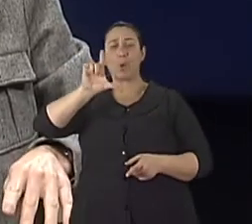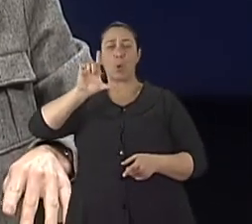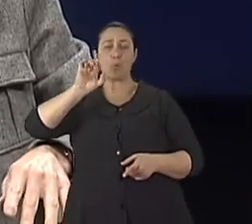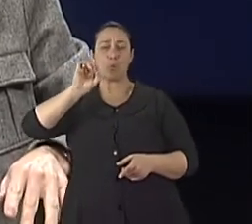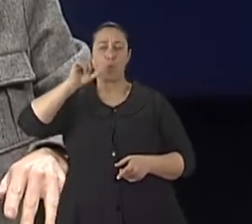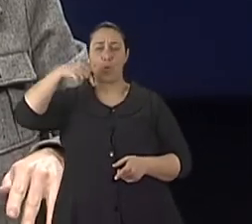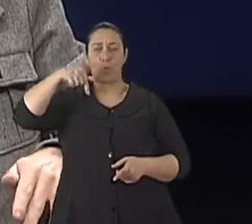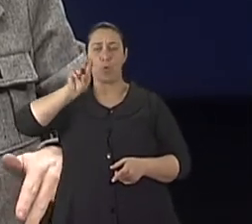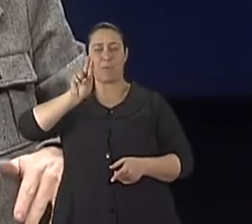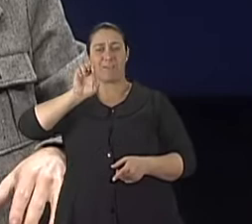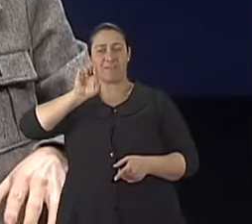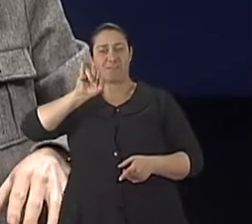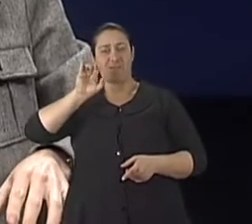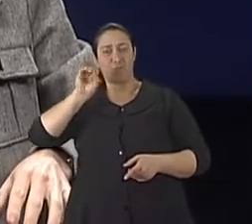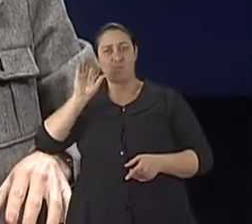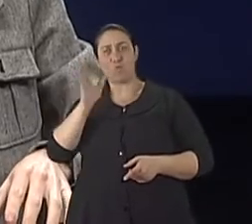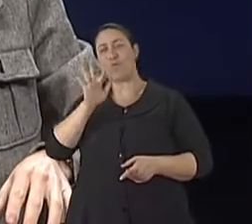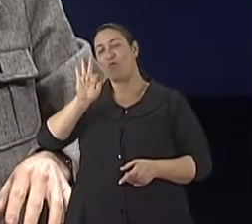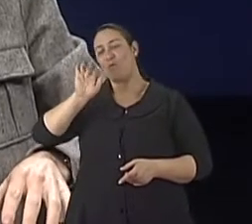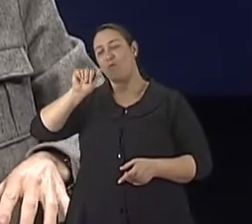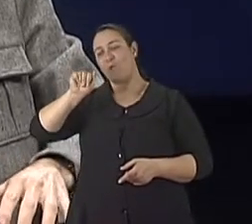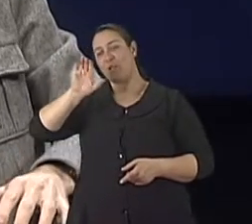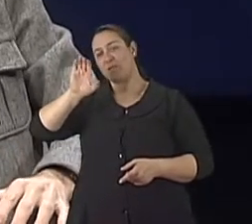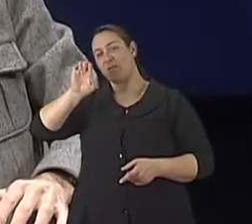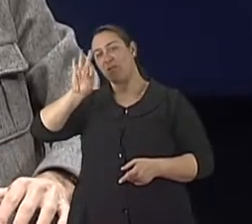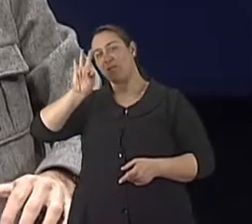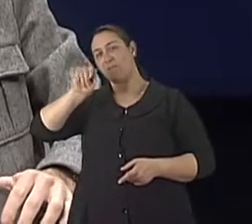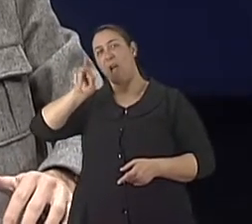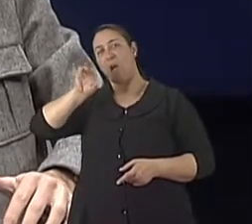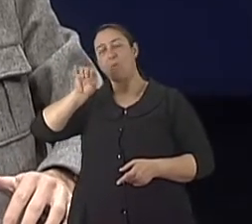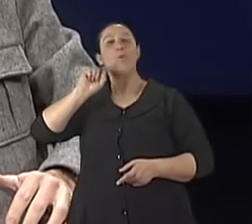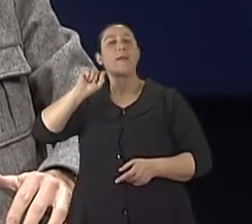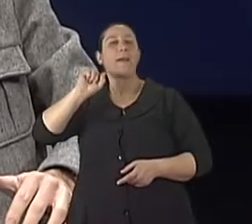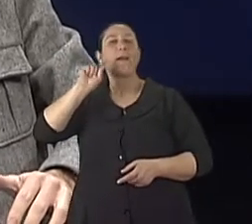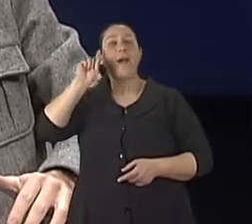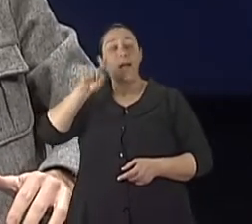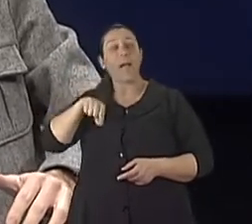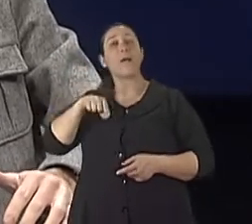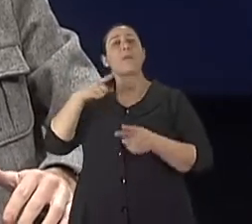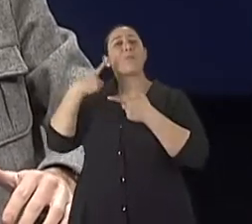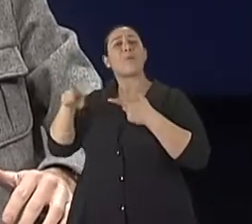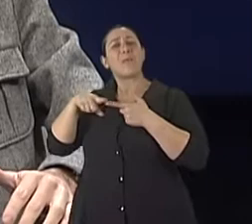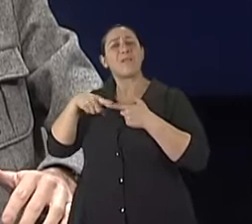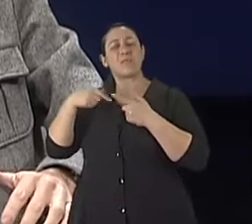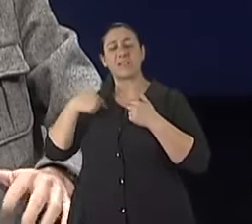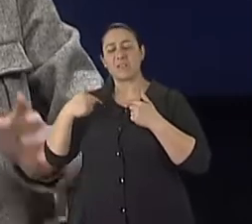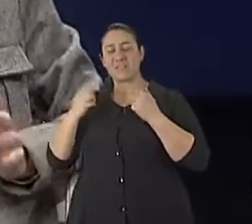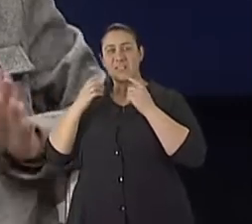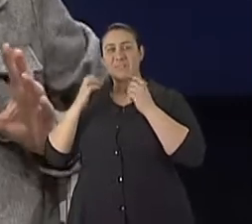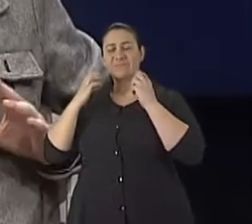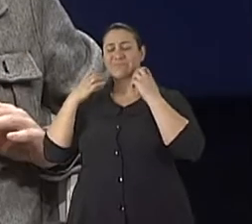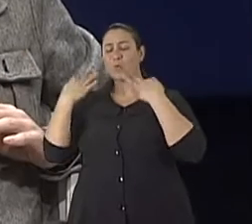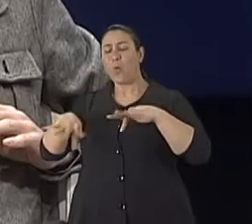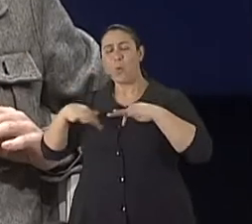de agulhas você acaba também é anestesiando digamos um nervo que transmite o estímulo doloroso para o cérebro